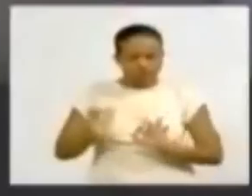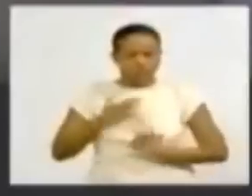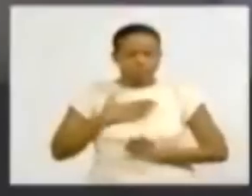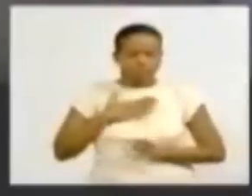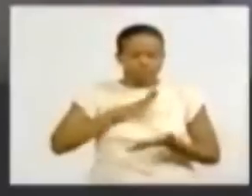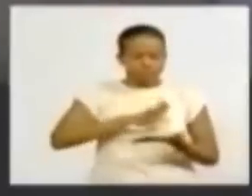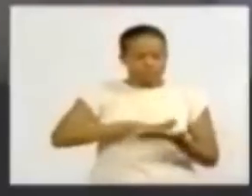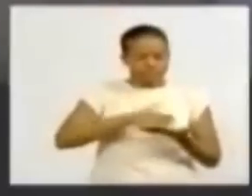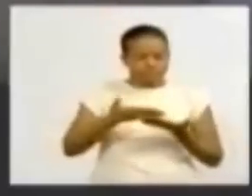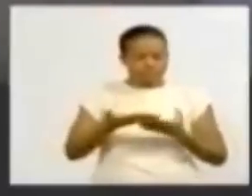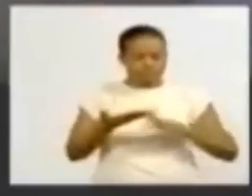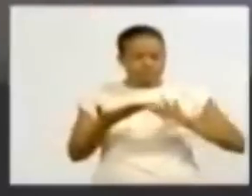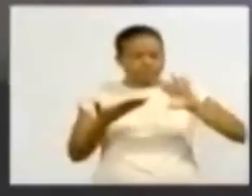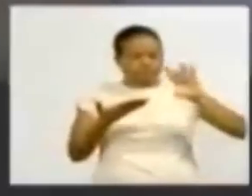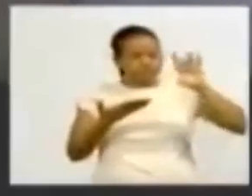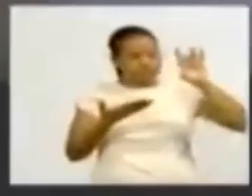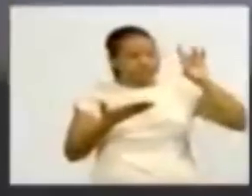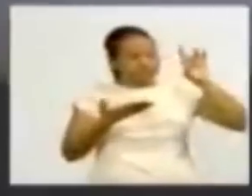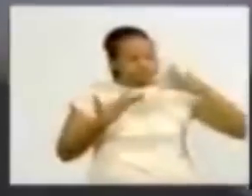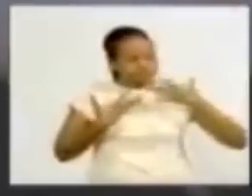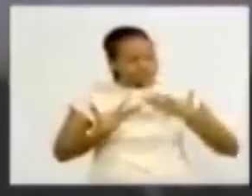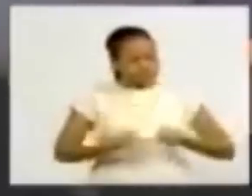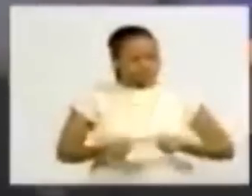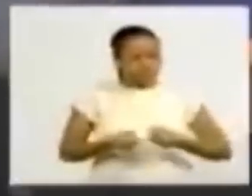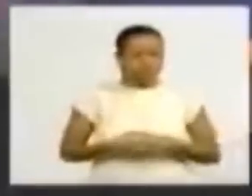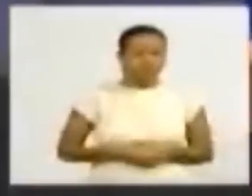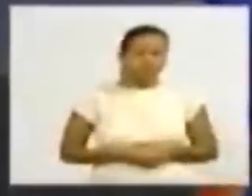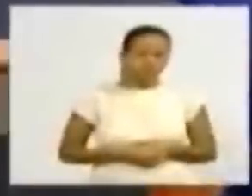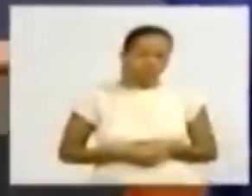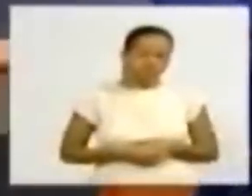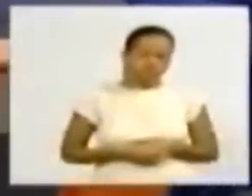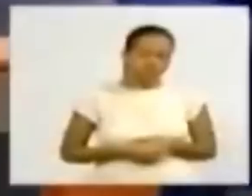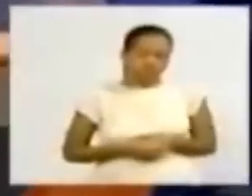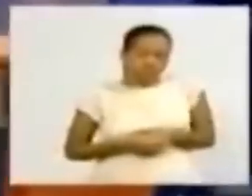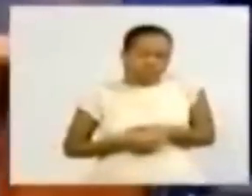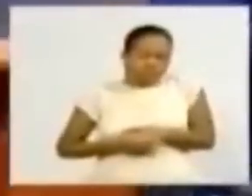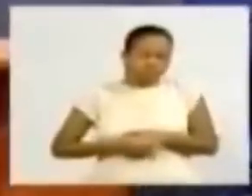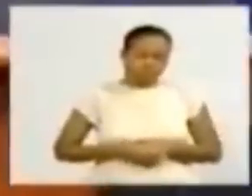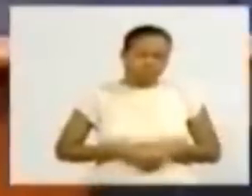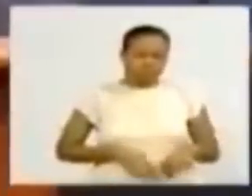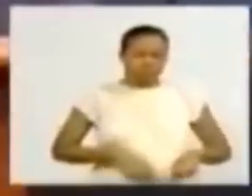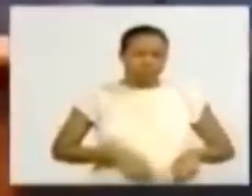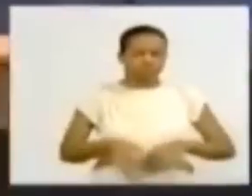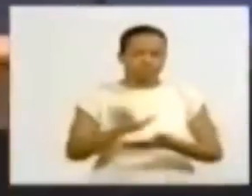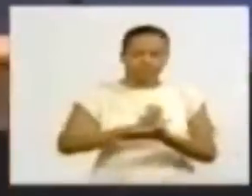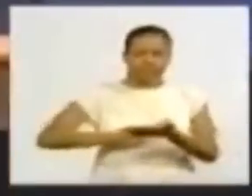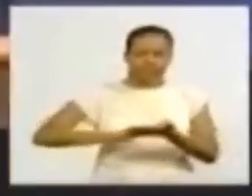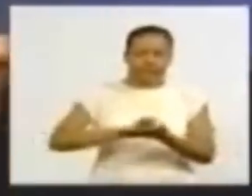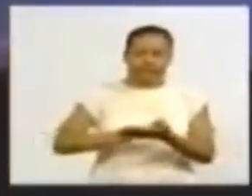para ouvir Sua palavra. Que nada, Senhor, que ninguém